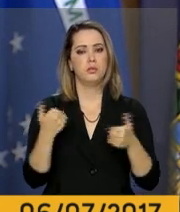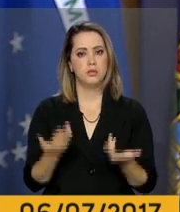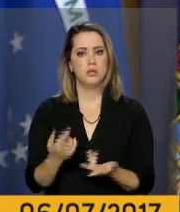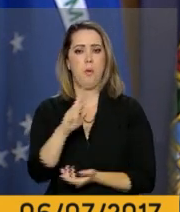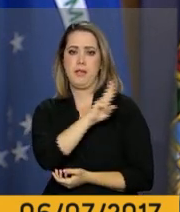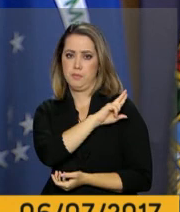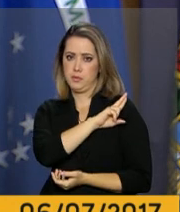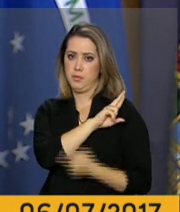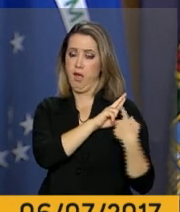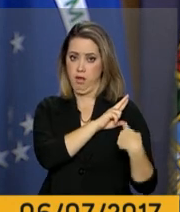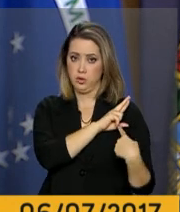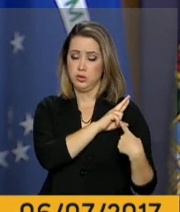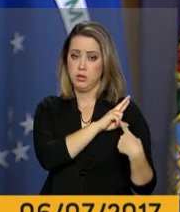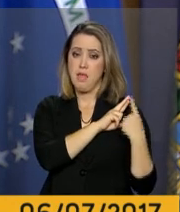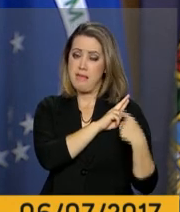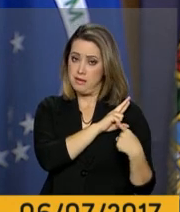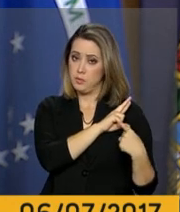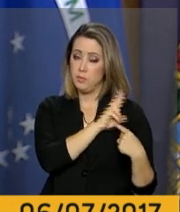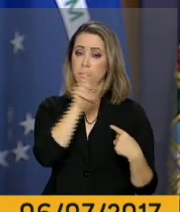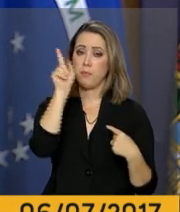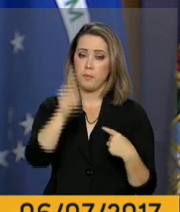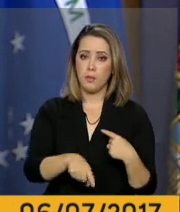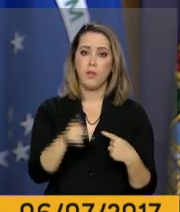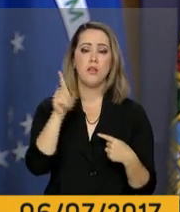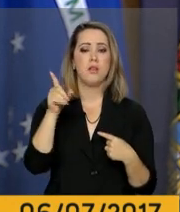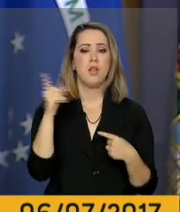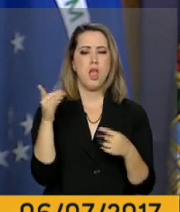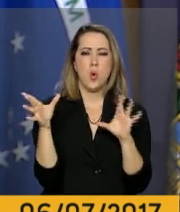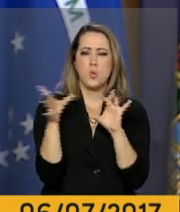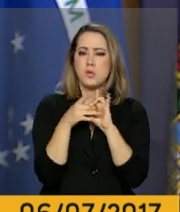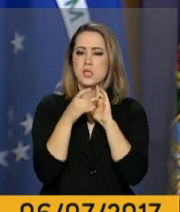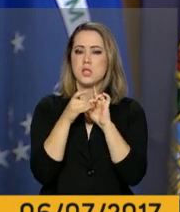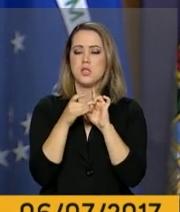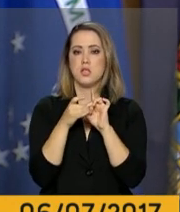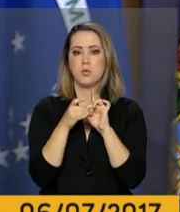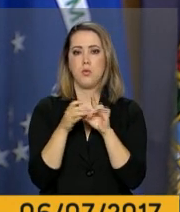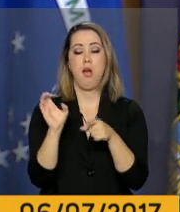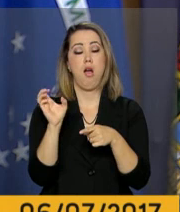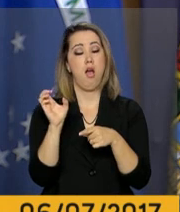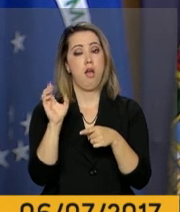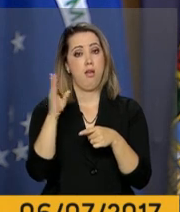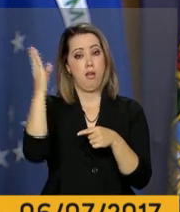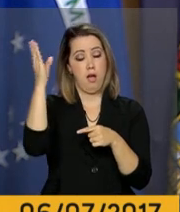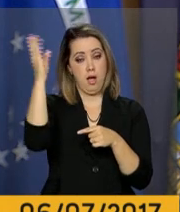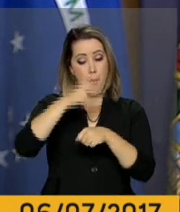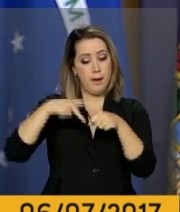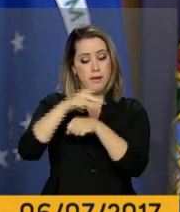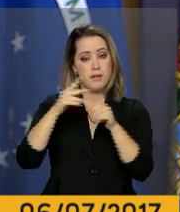responsabilidade você sabe que a responsabilidade é algo muito vinculado ao estado democrático em que todos